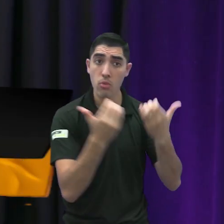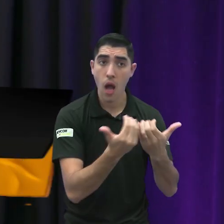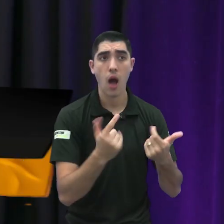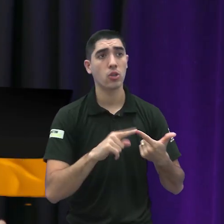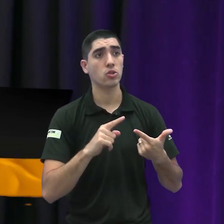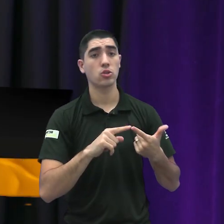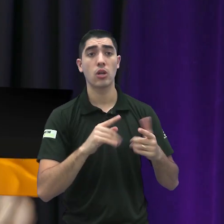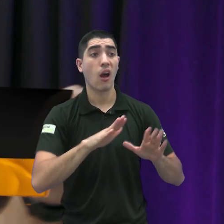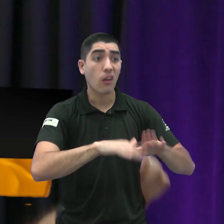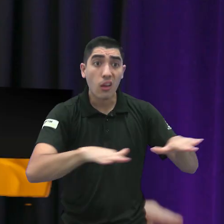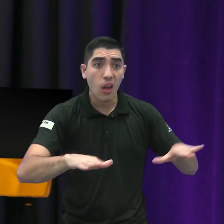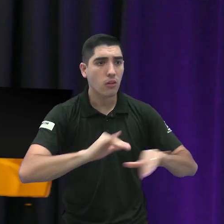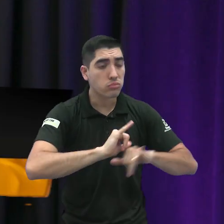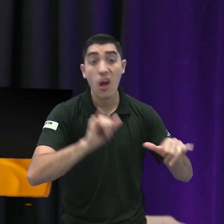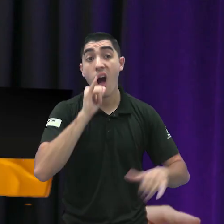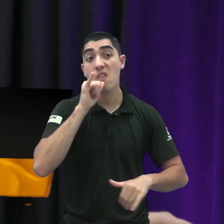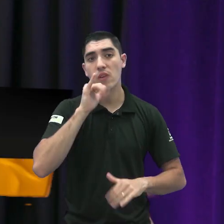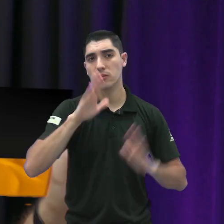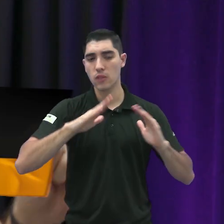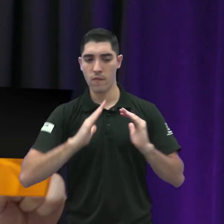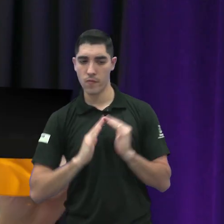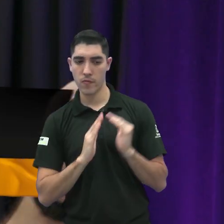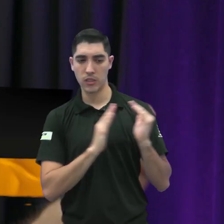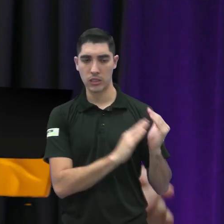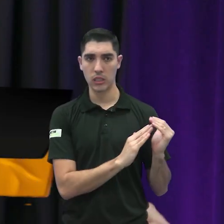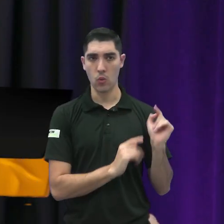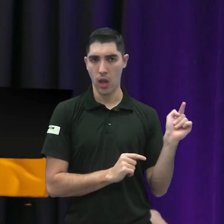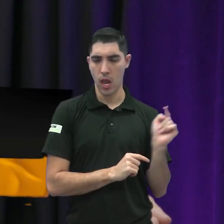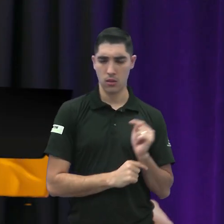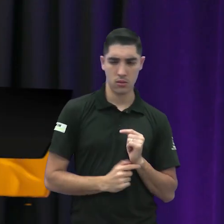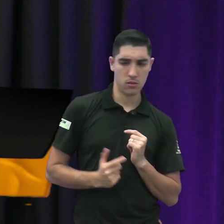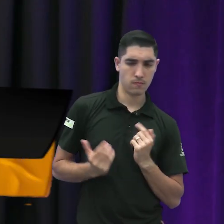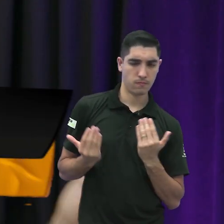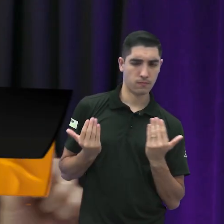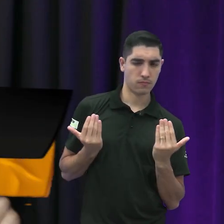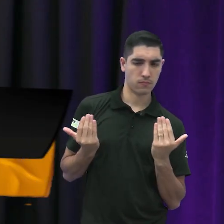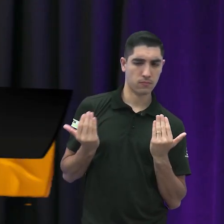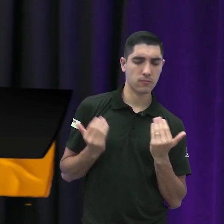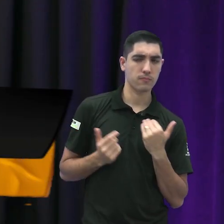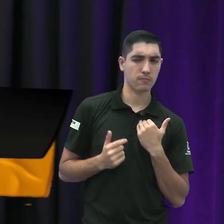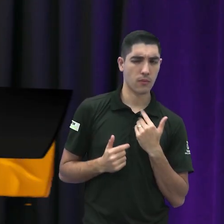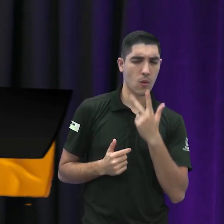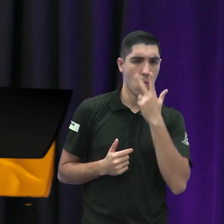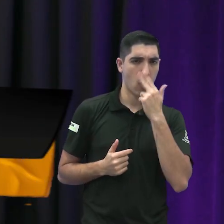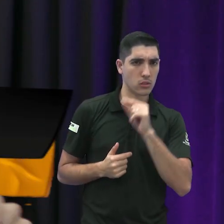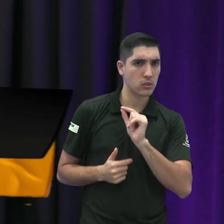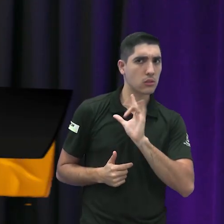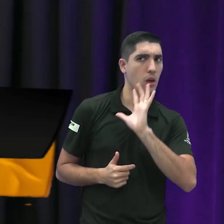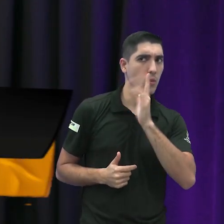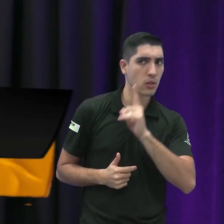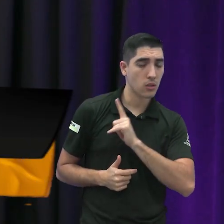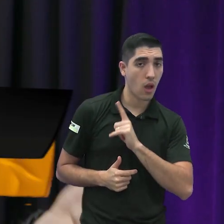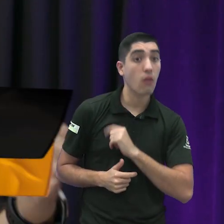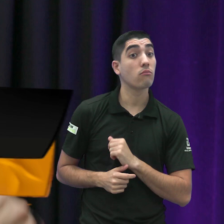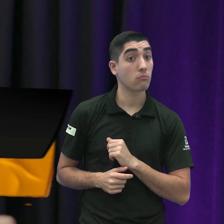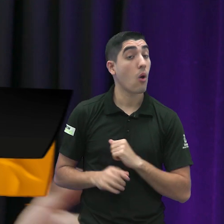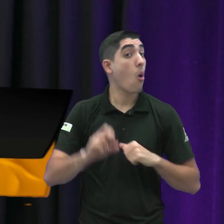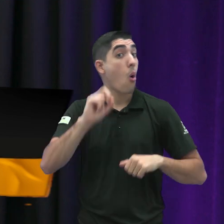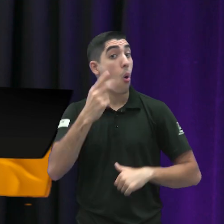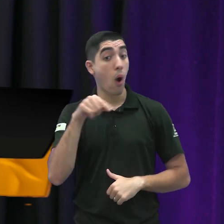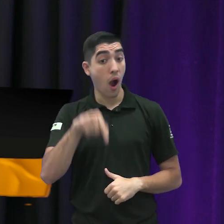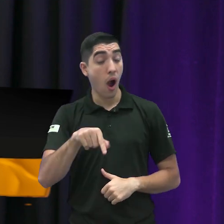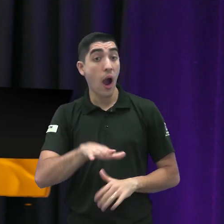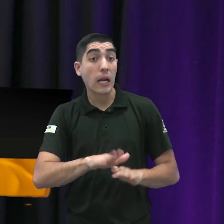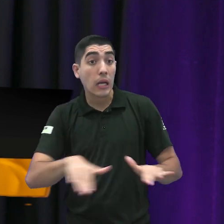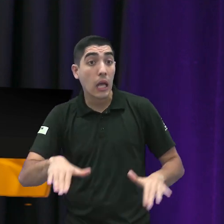às vezes é um vizinho que vai suspeitar de alguma coisa, né, que está acontecendo dentro da casa. Às vezes até a própria criança